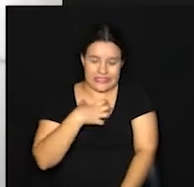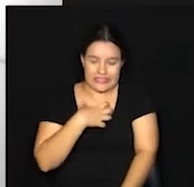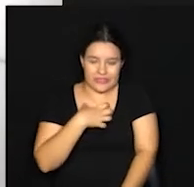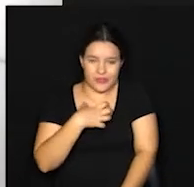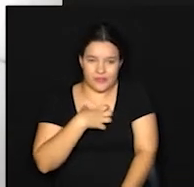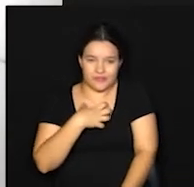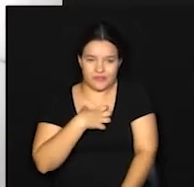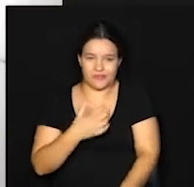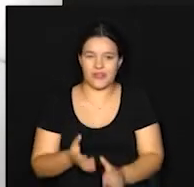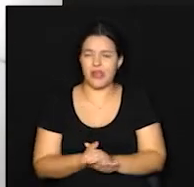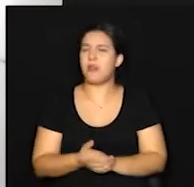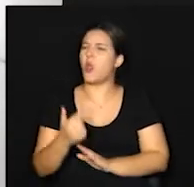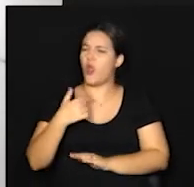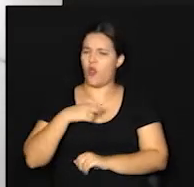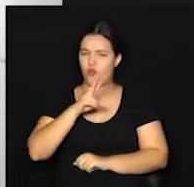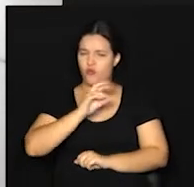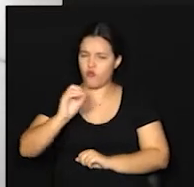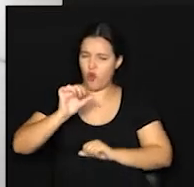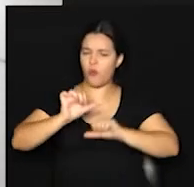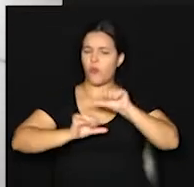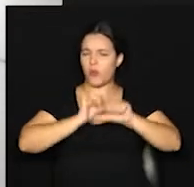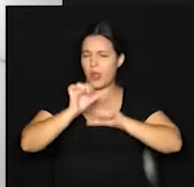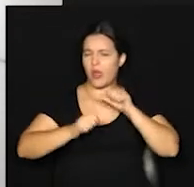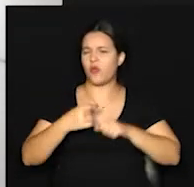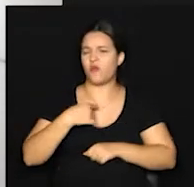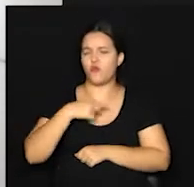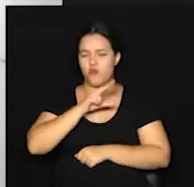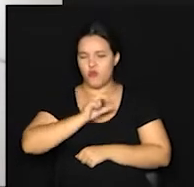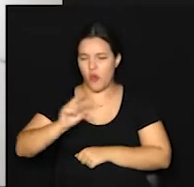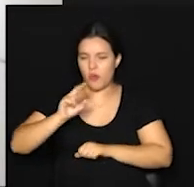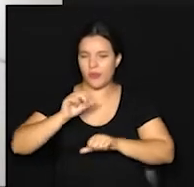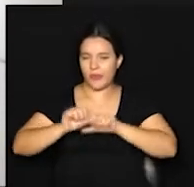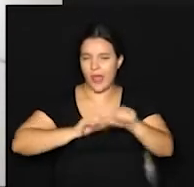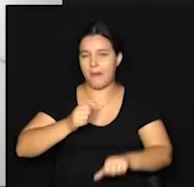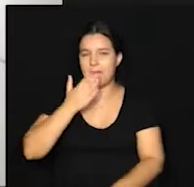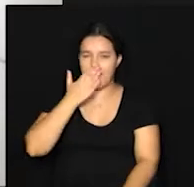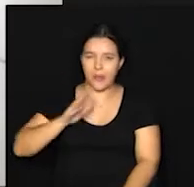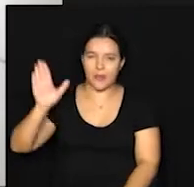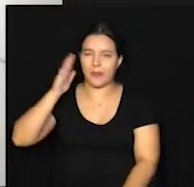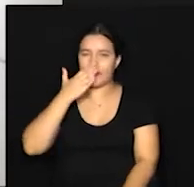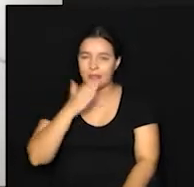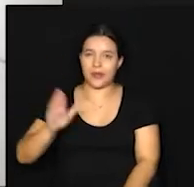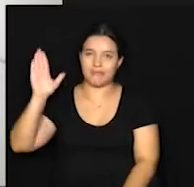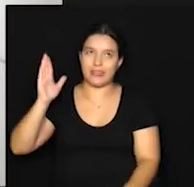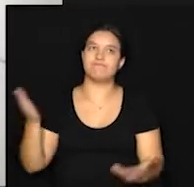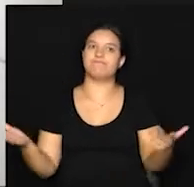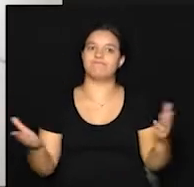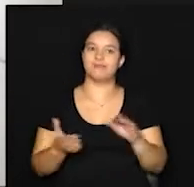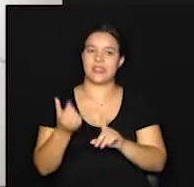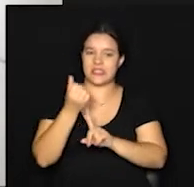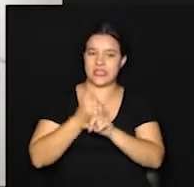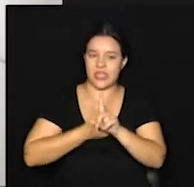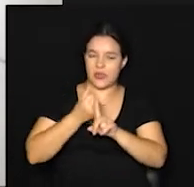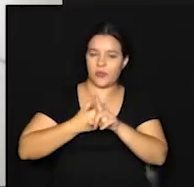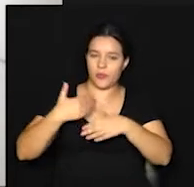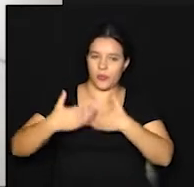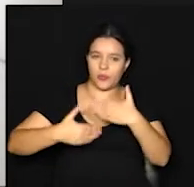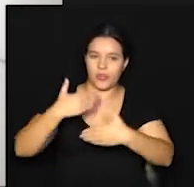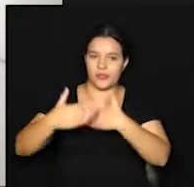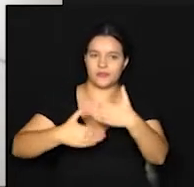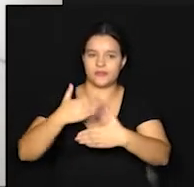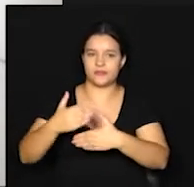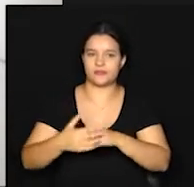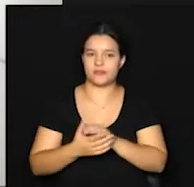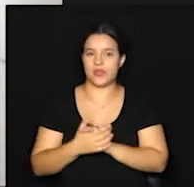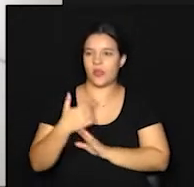pessoa sempre fala que vai mudar, quando você... E é aquilo que eu estou te falando, dos 6 meses em diante, todas as vezes que